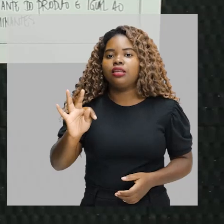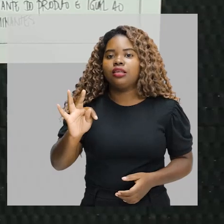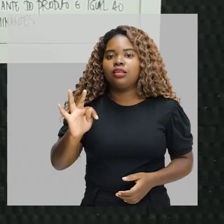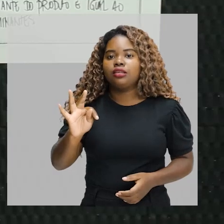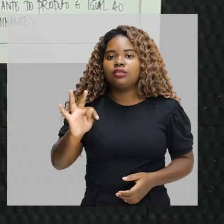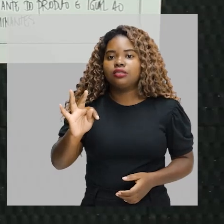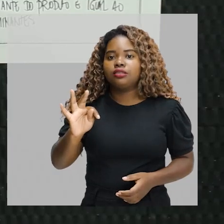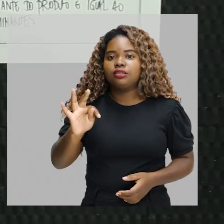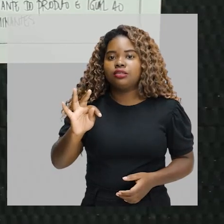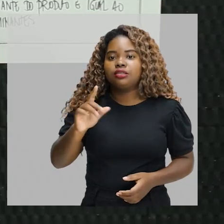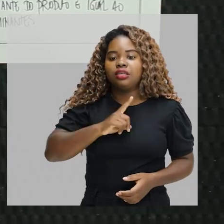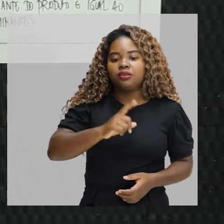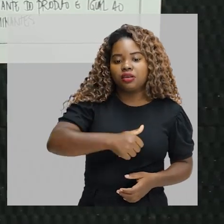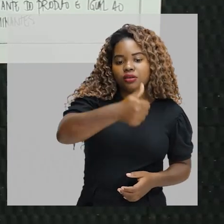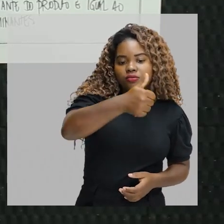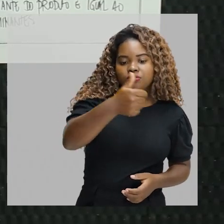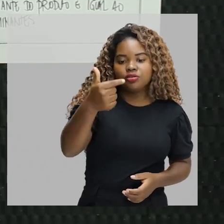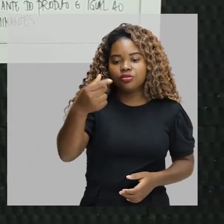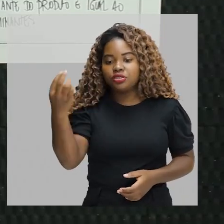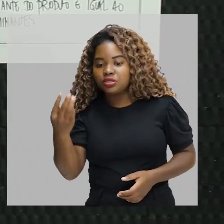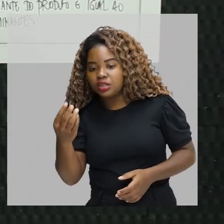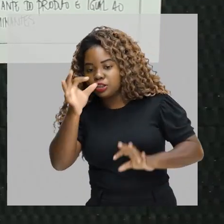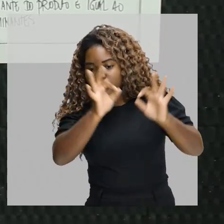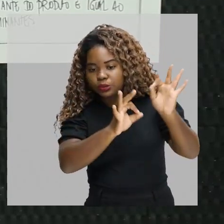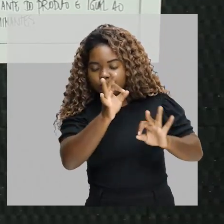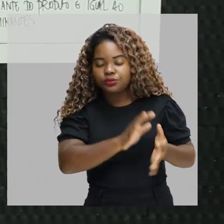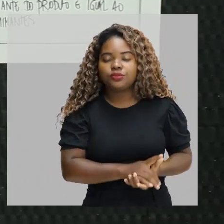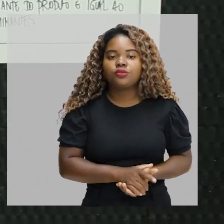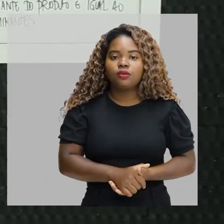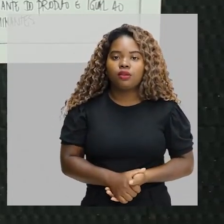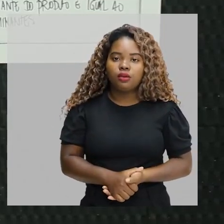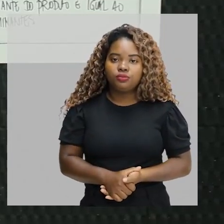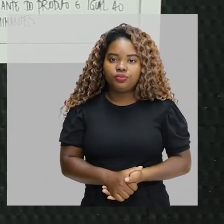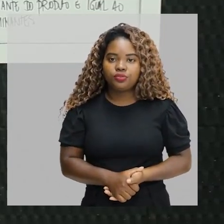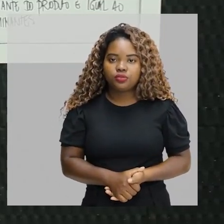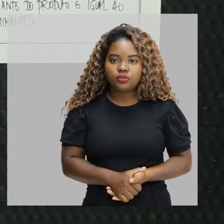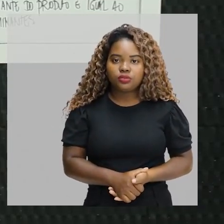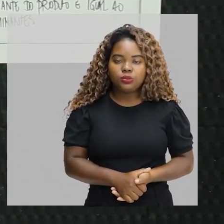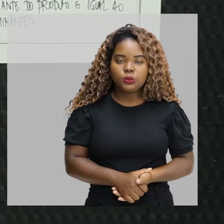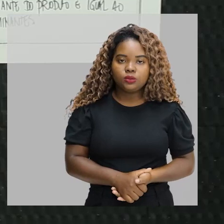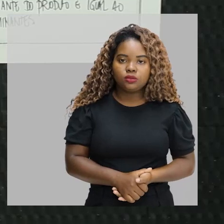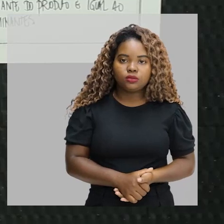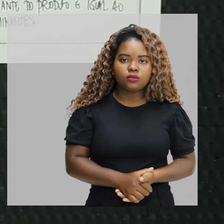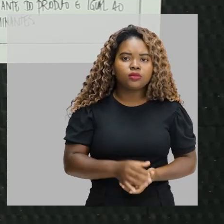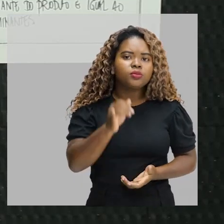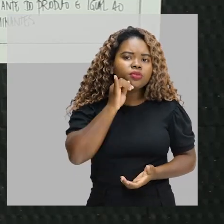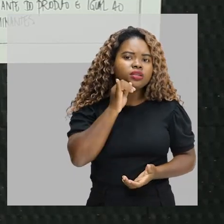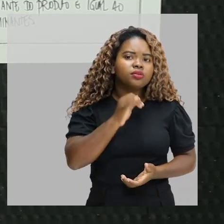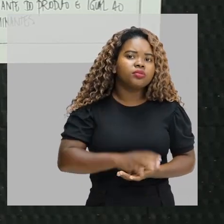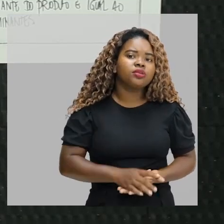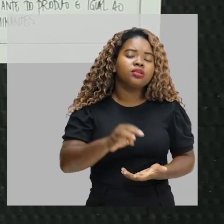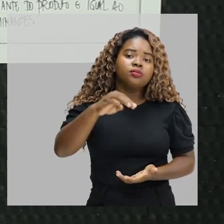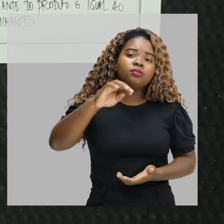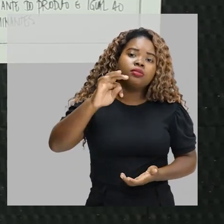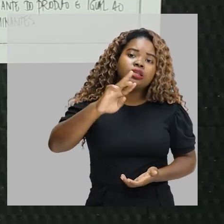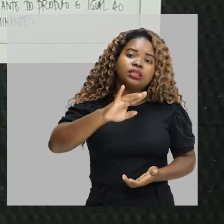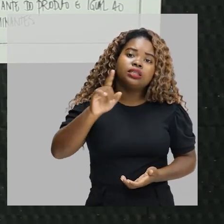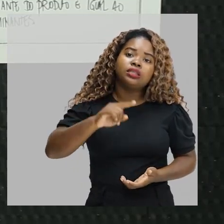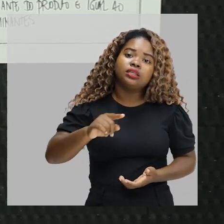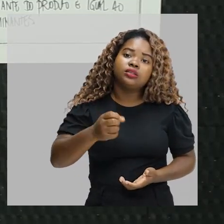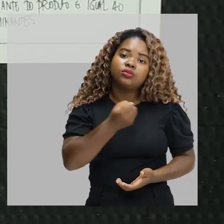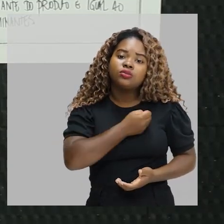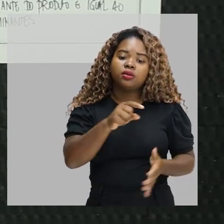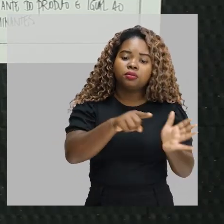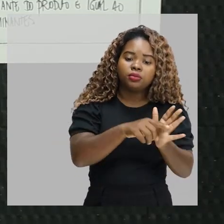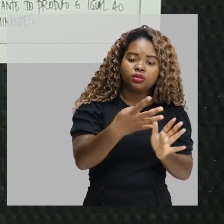quadrada, né? De ordem 1, ordem 2, ordem 3, mas matriz quadrada. Então, vamos supor que eu tenho uma matriz cujos números são